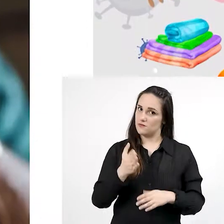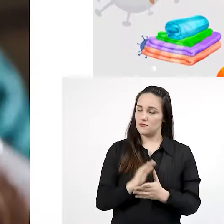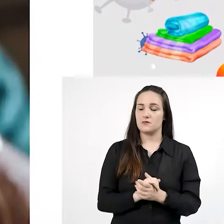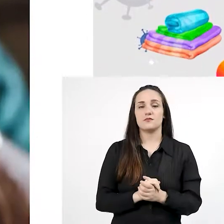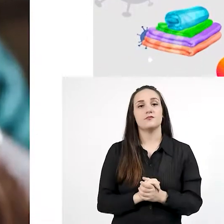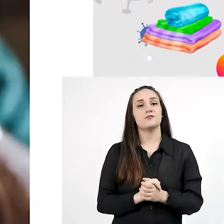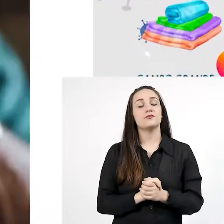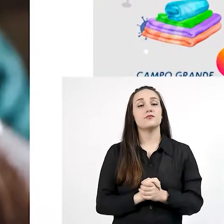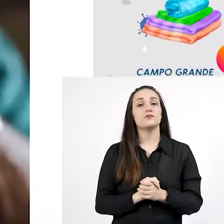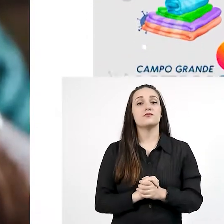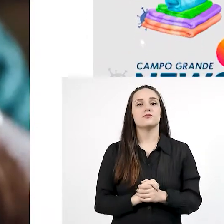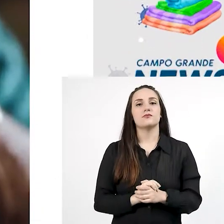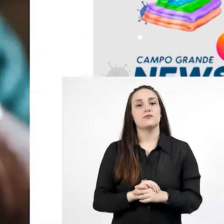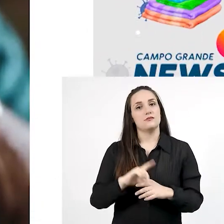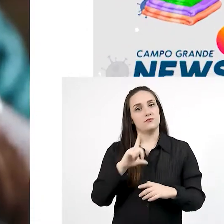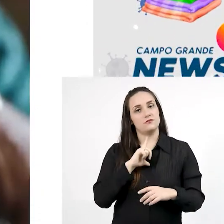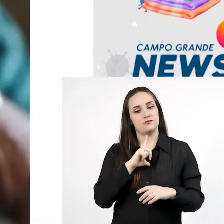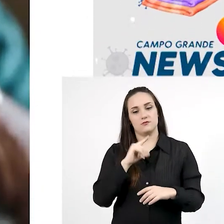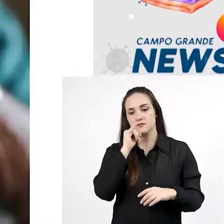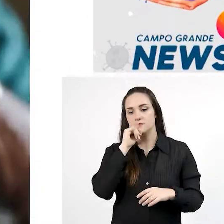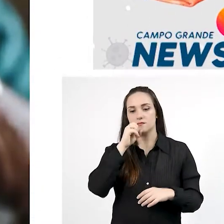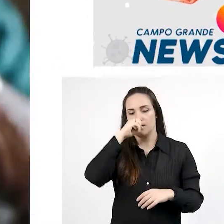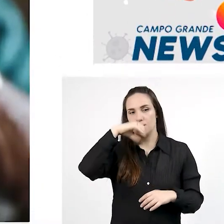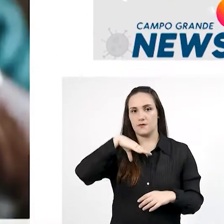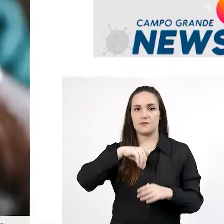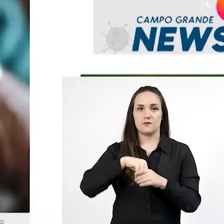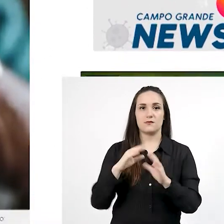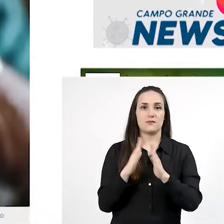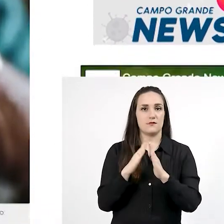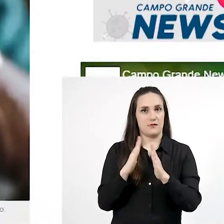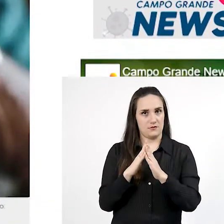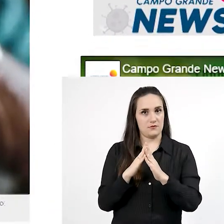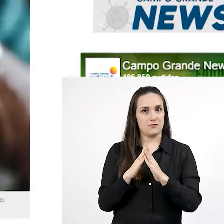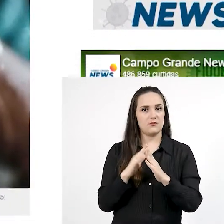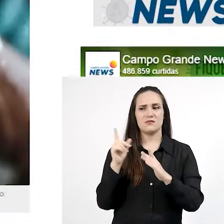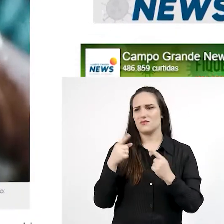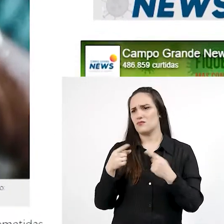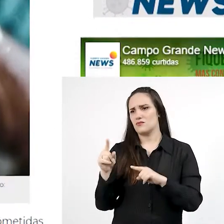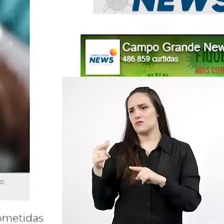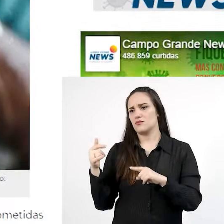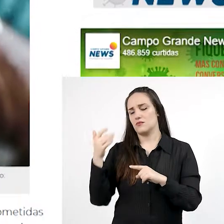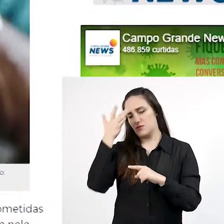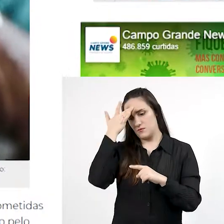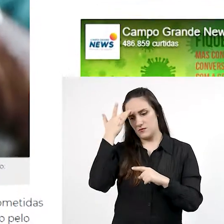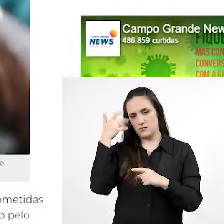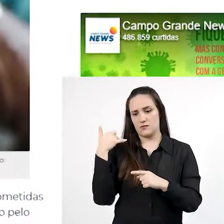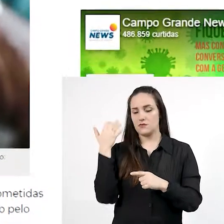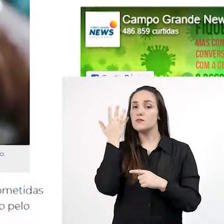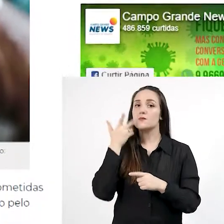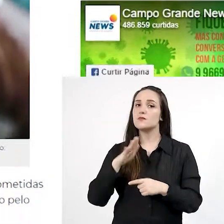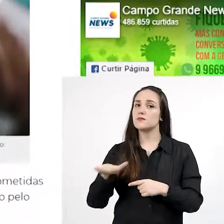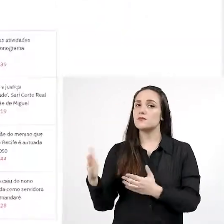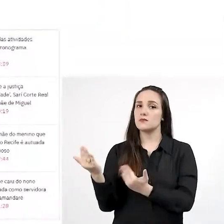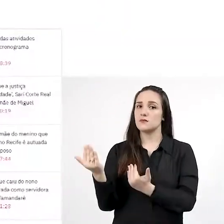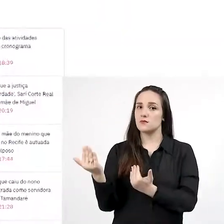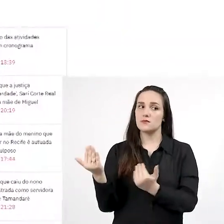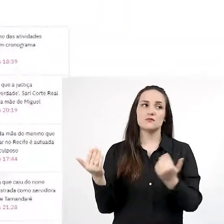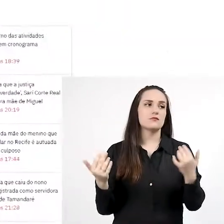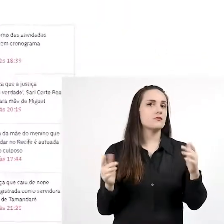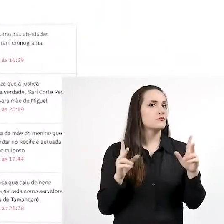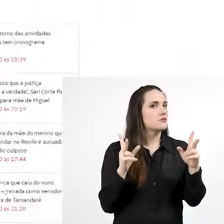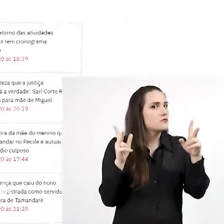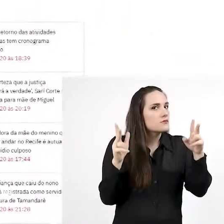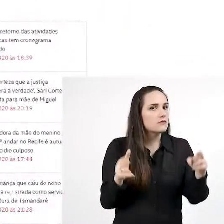contexto familiar, como a violência doméstica e a contra crianças e adolescentes, a violência contra a pessoa idosa cresce